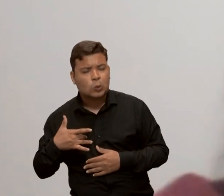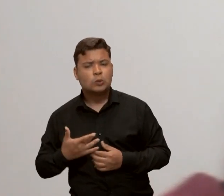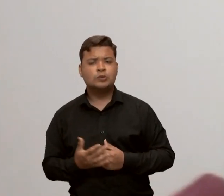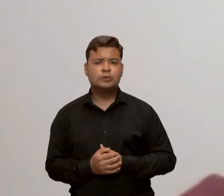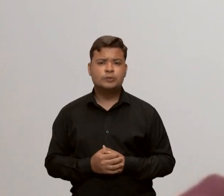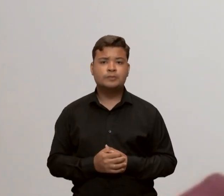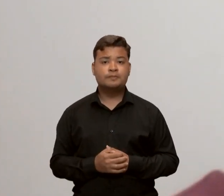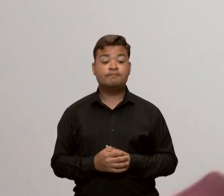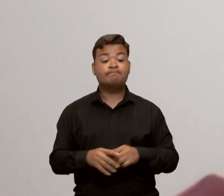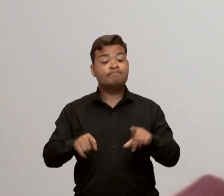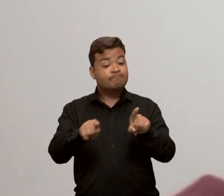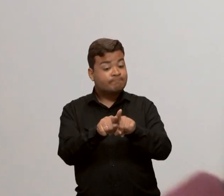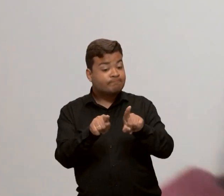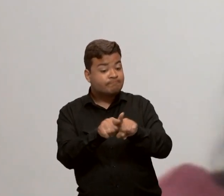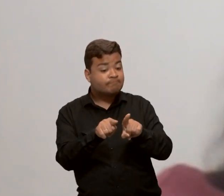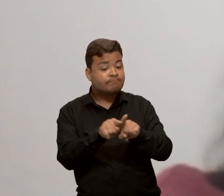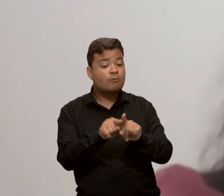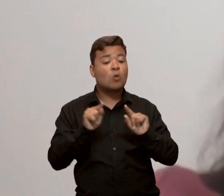falar